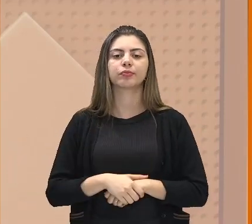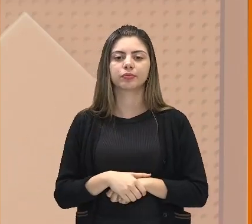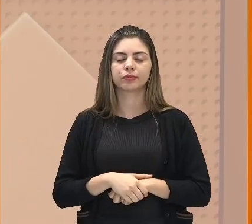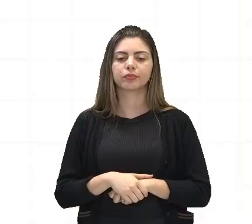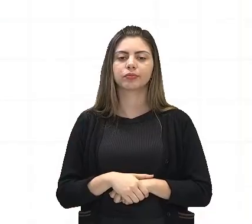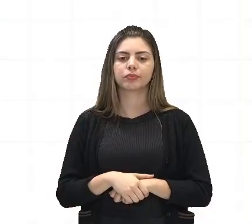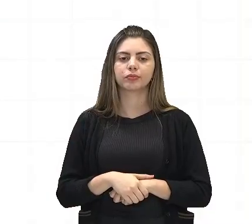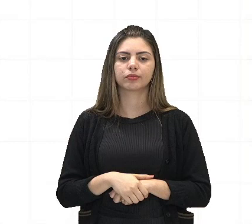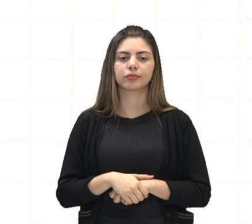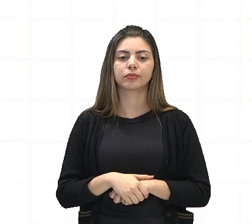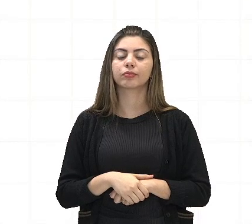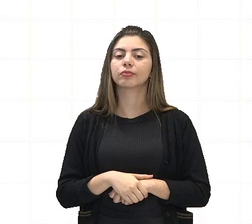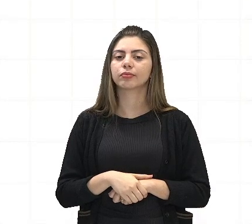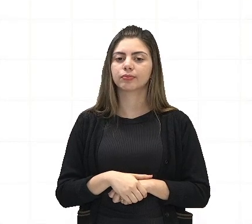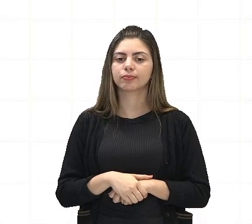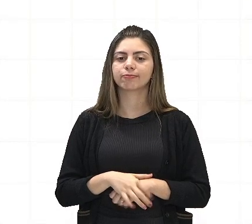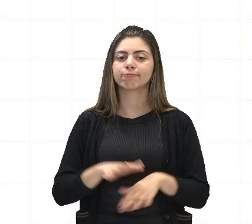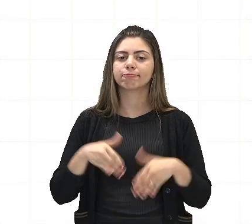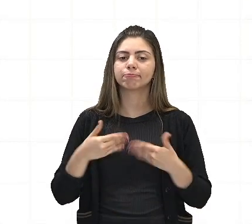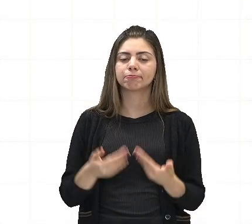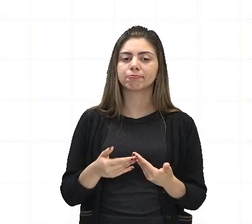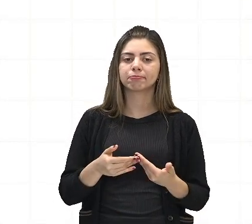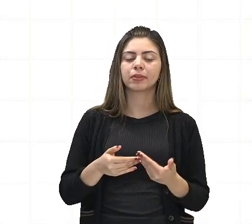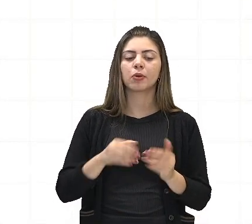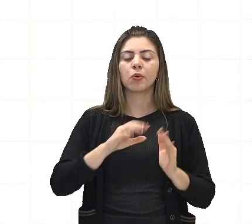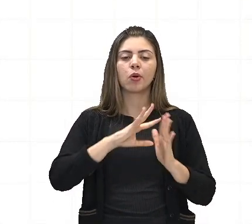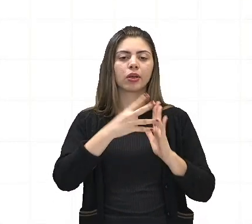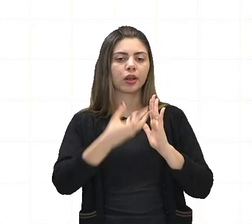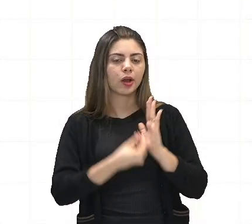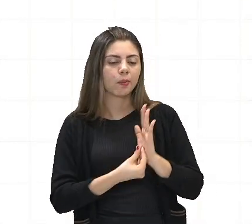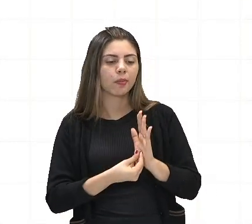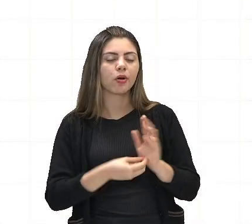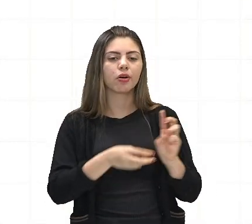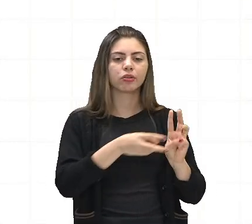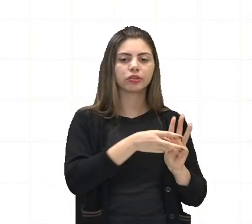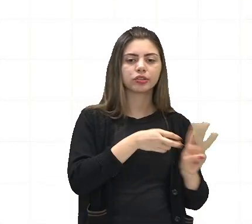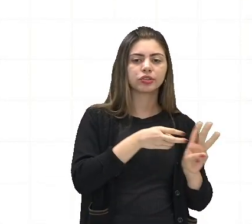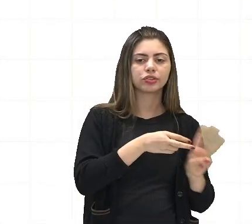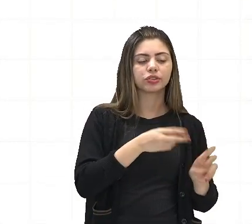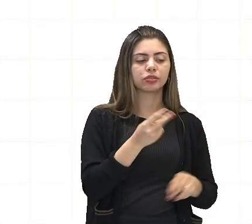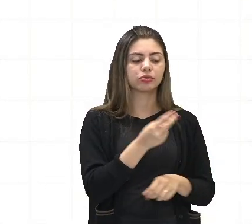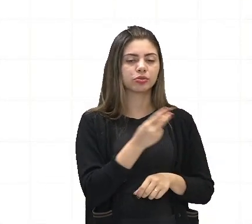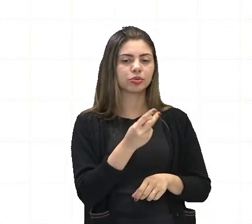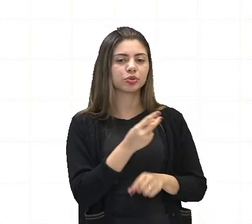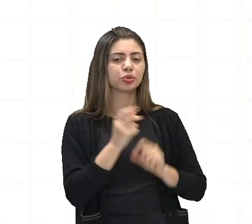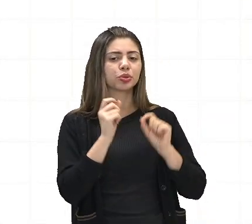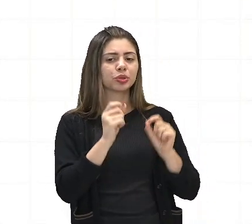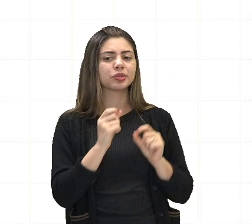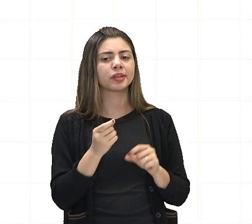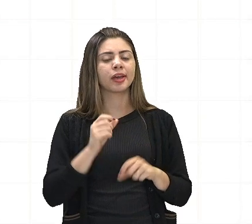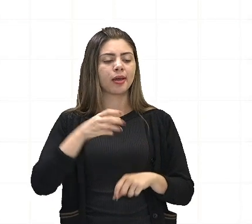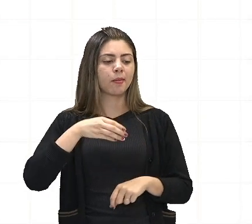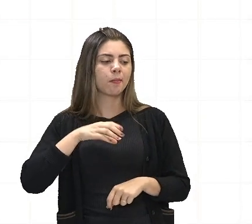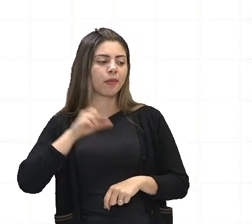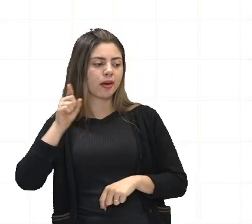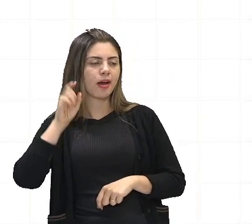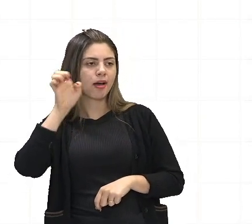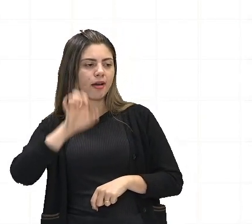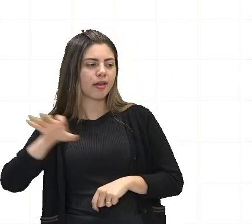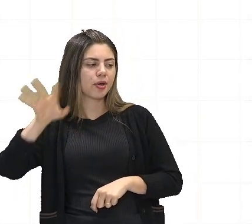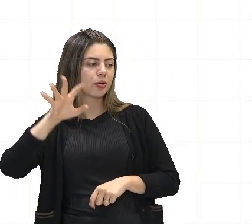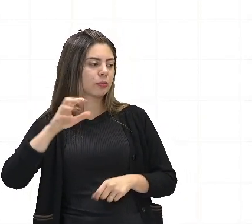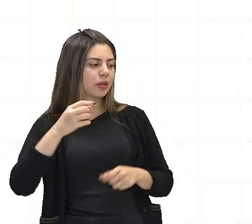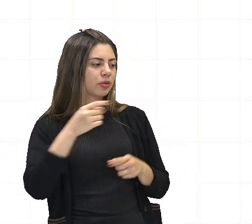ambos, né, tanto quilombolas quanto indígenas, ambos vão ser explorados e oprimidos pelos